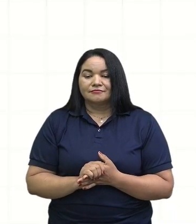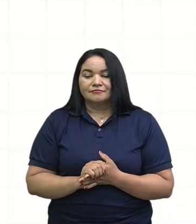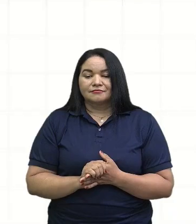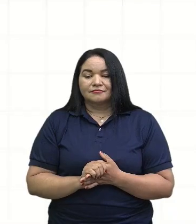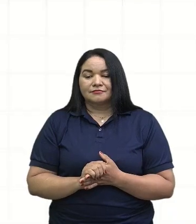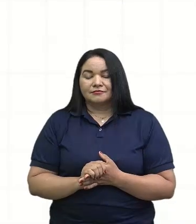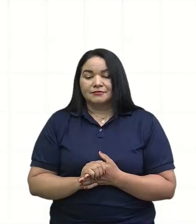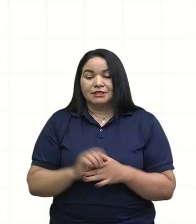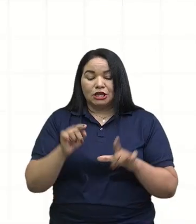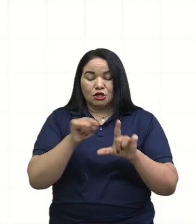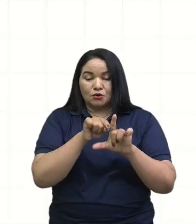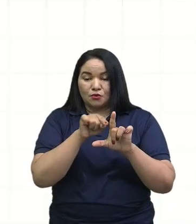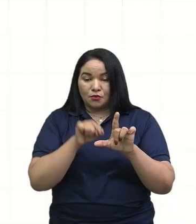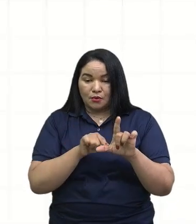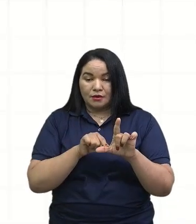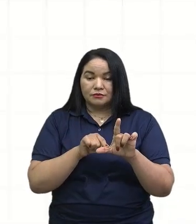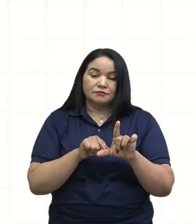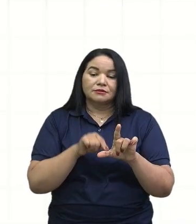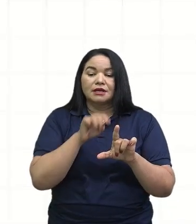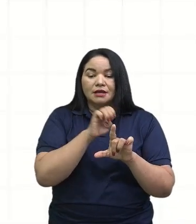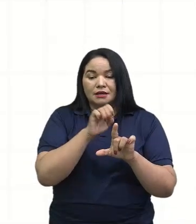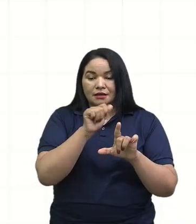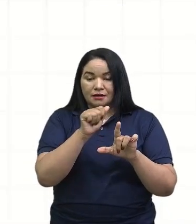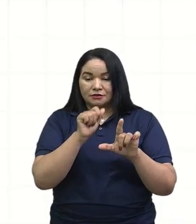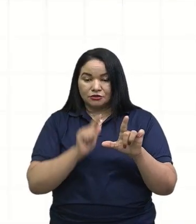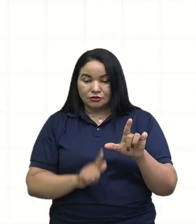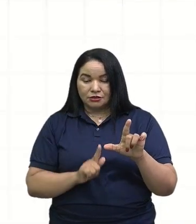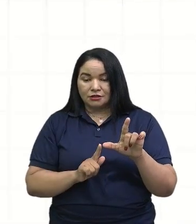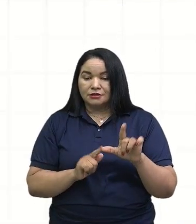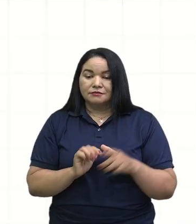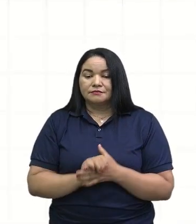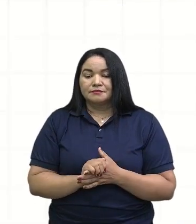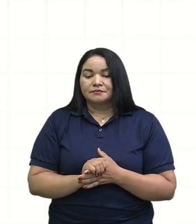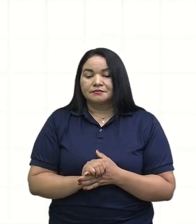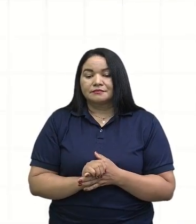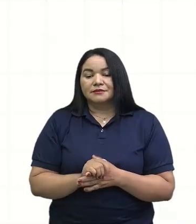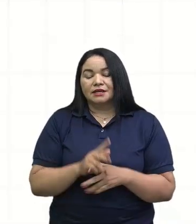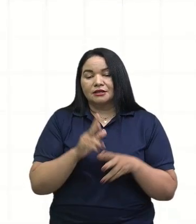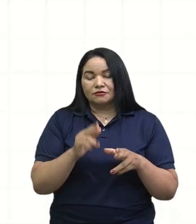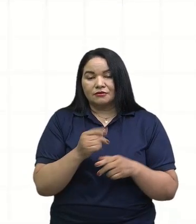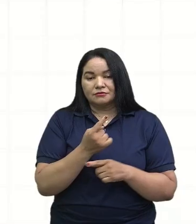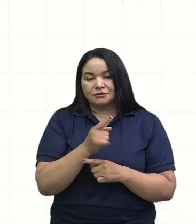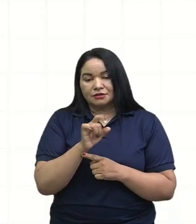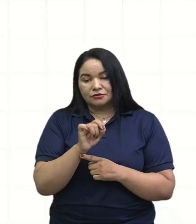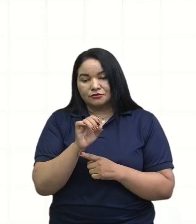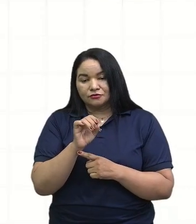esse ângulo EAG, ou GAE, ele é igual a